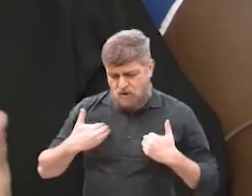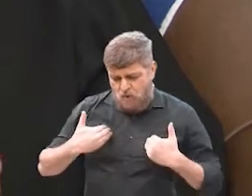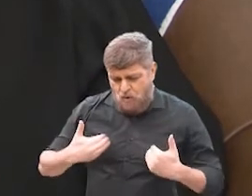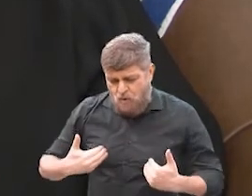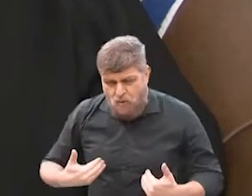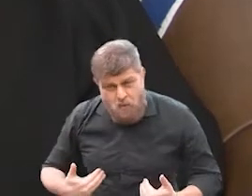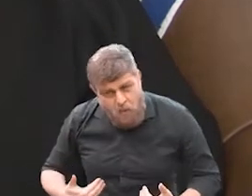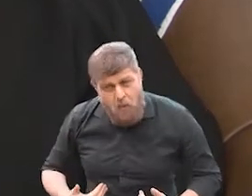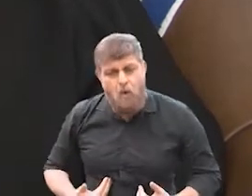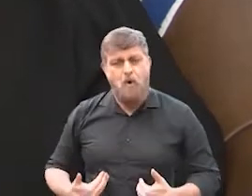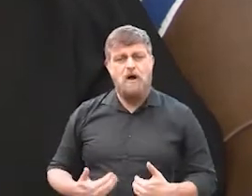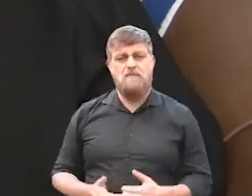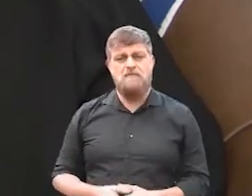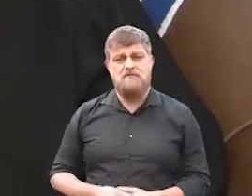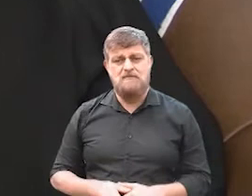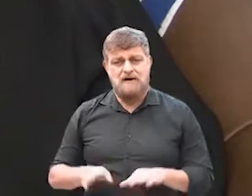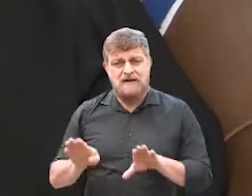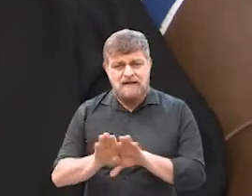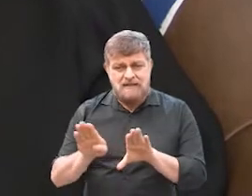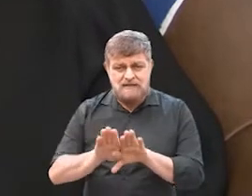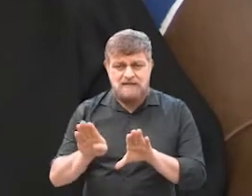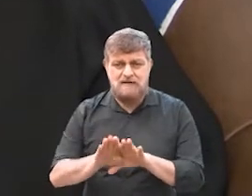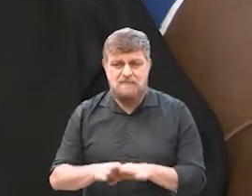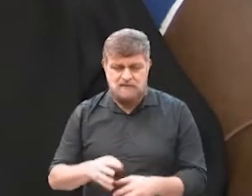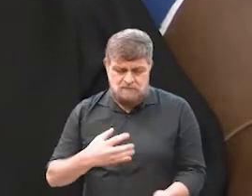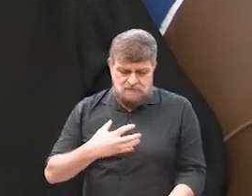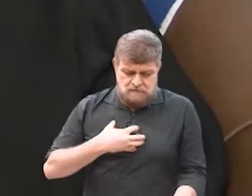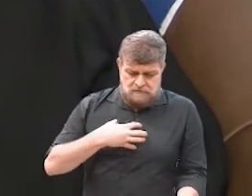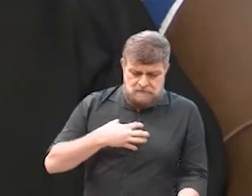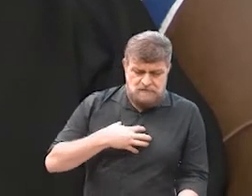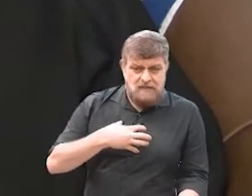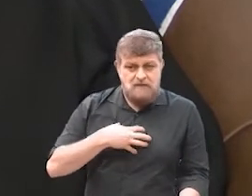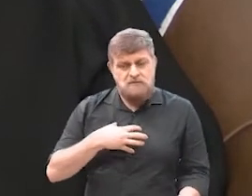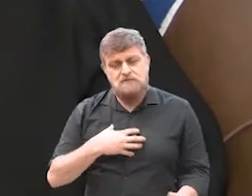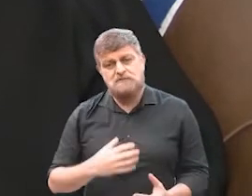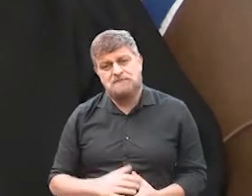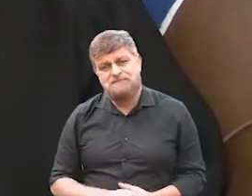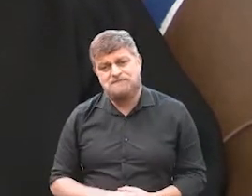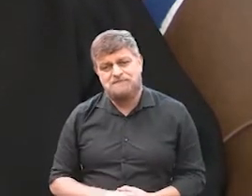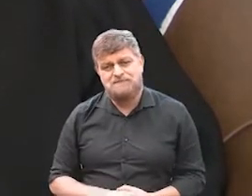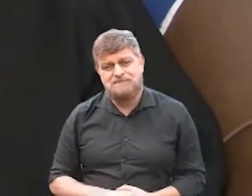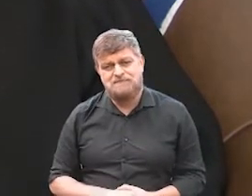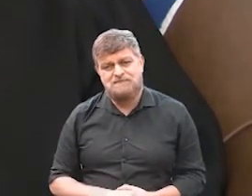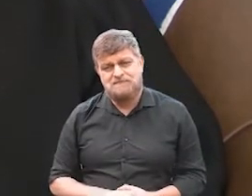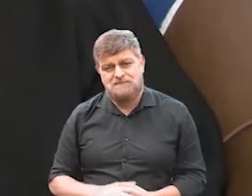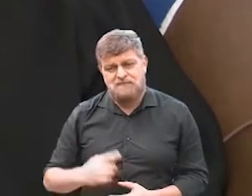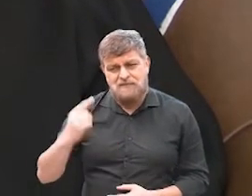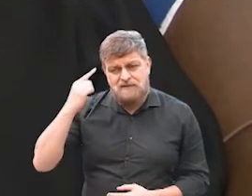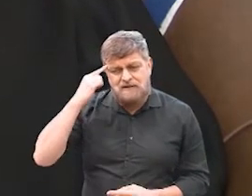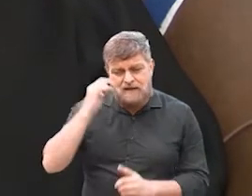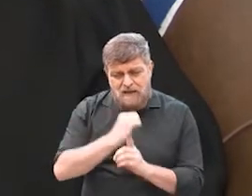pela sua própria condição física, pela sua própria condição